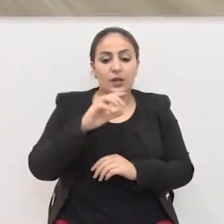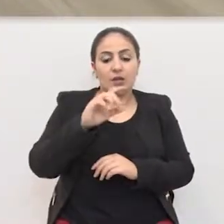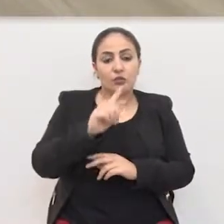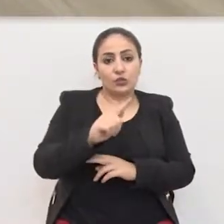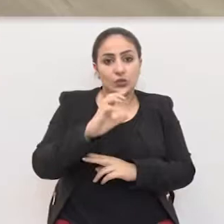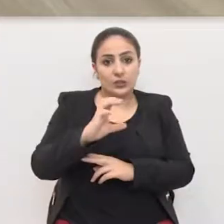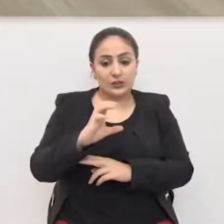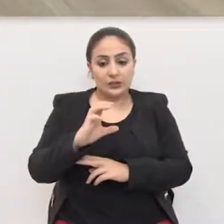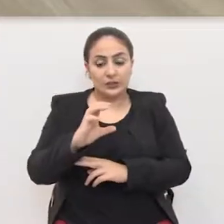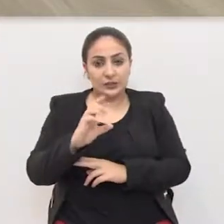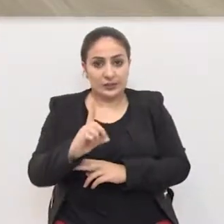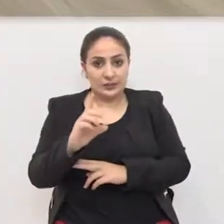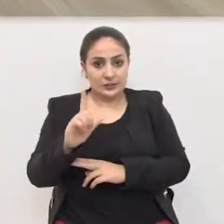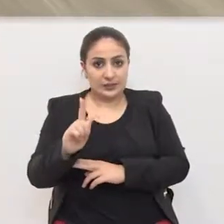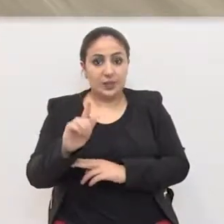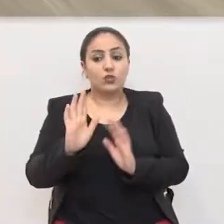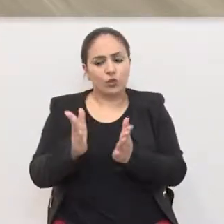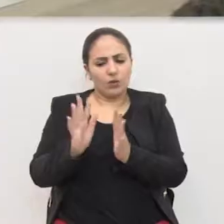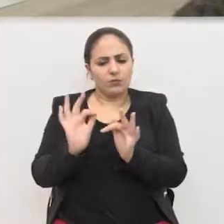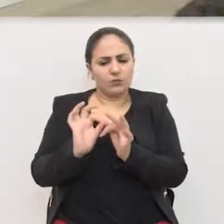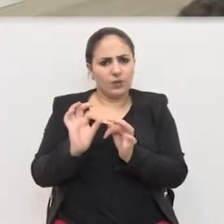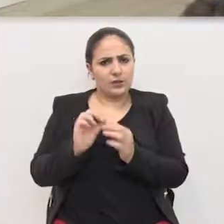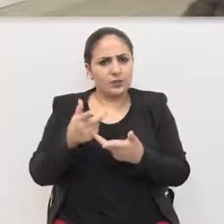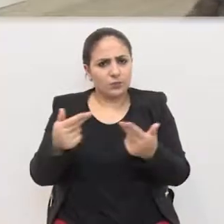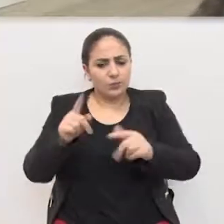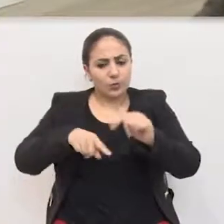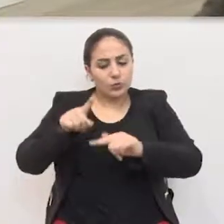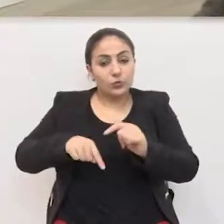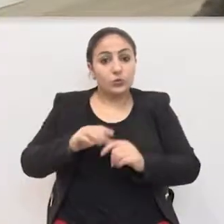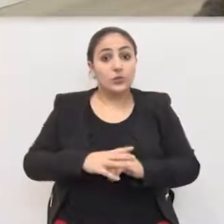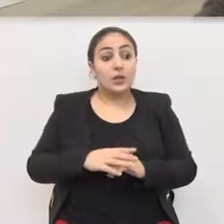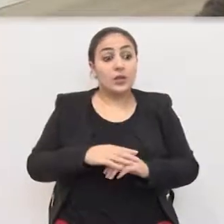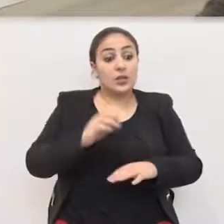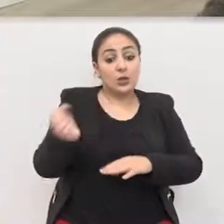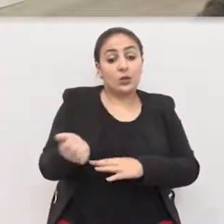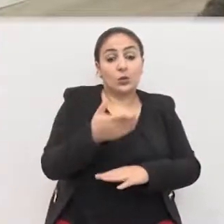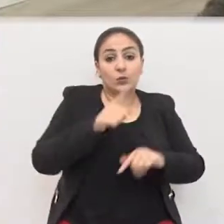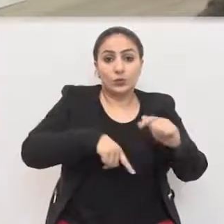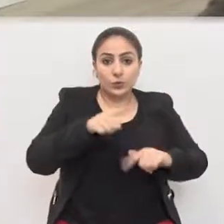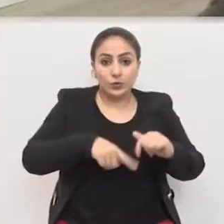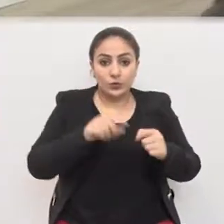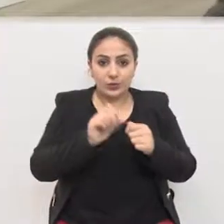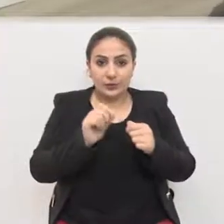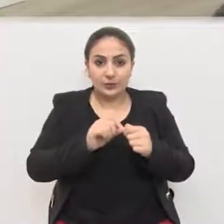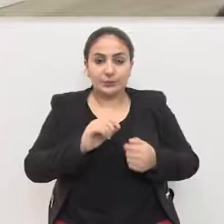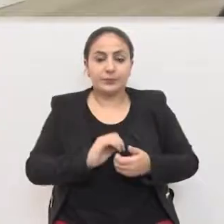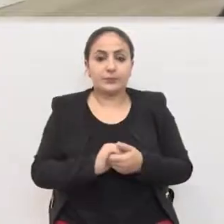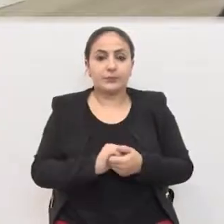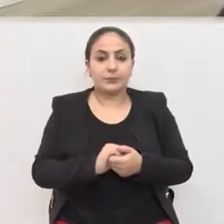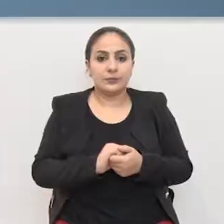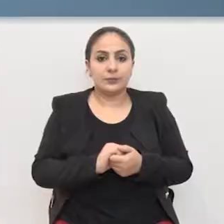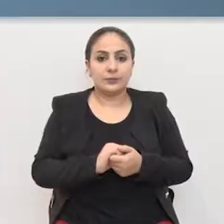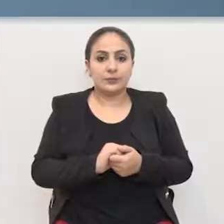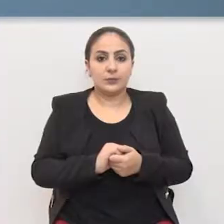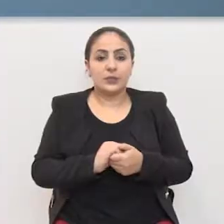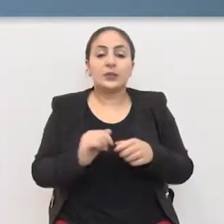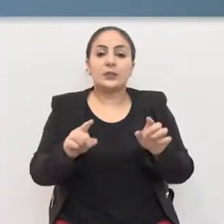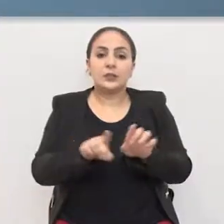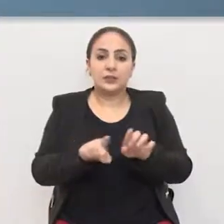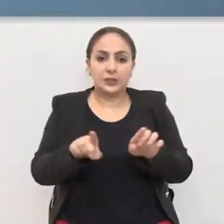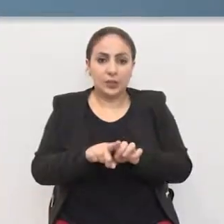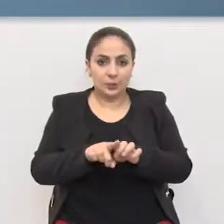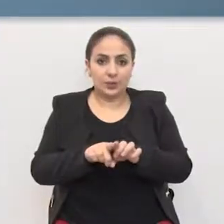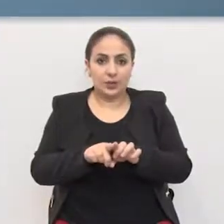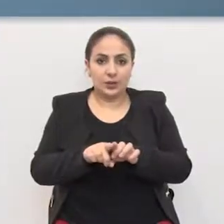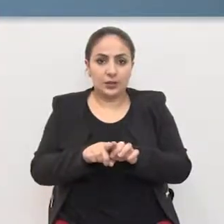fazer produtos que ela já faz hoje, mais alguns produtos que já tem e mais produtos novos, produtos seriados. Né? Também, enquanto